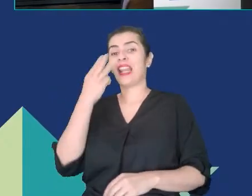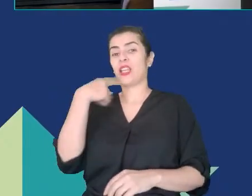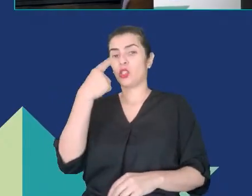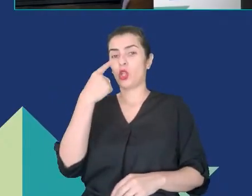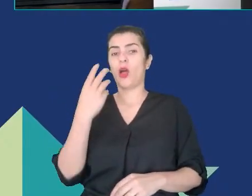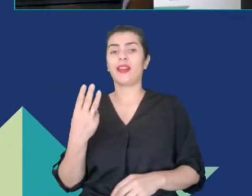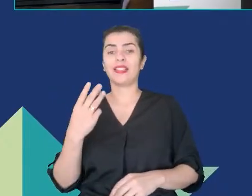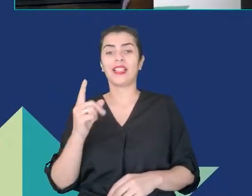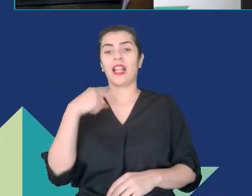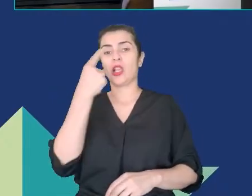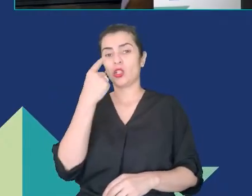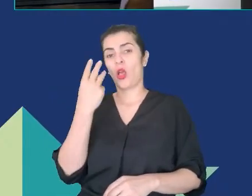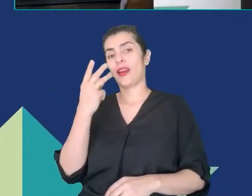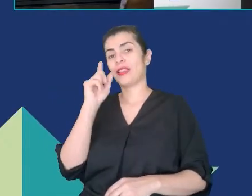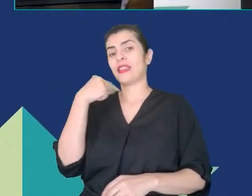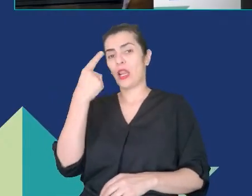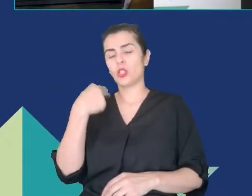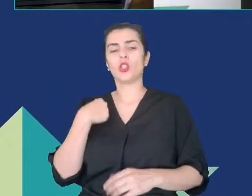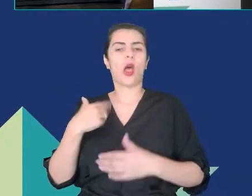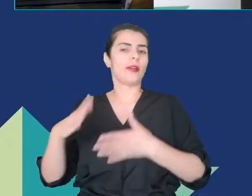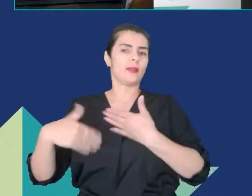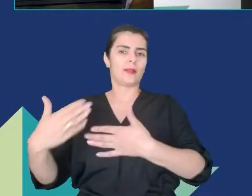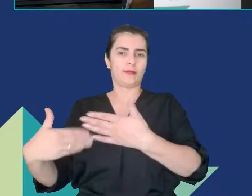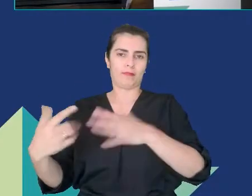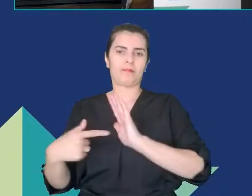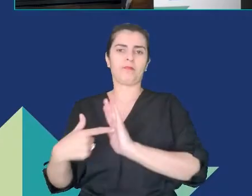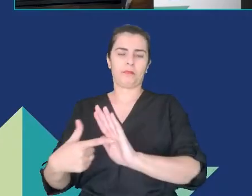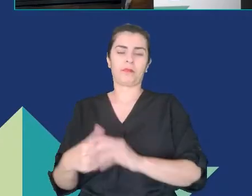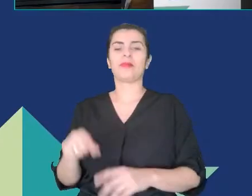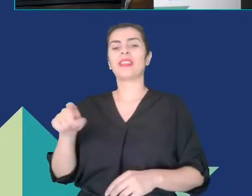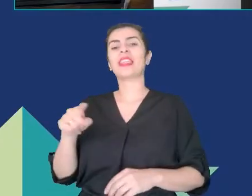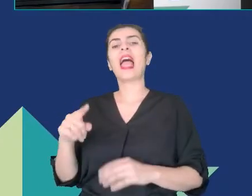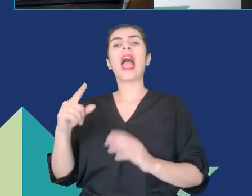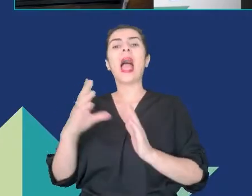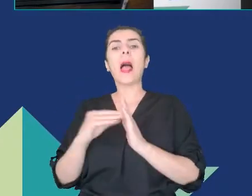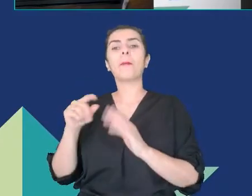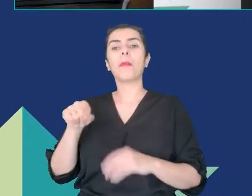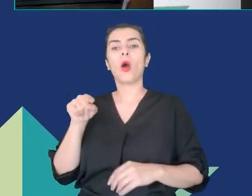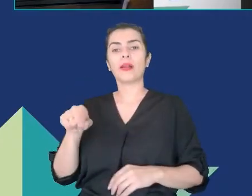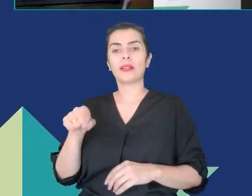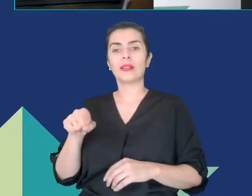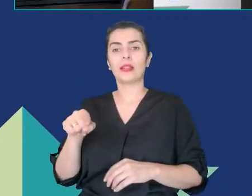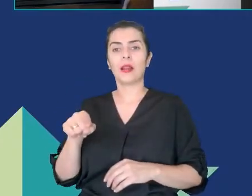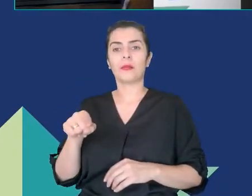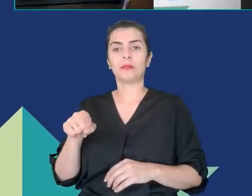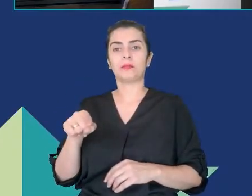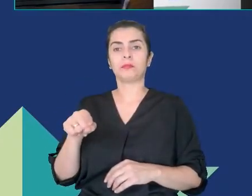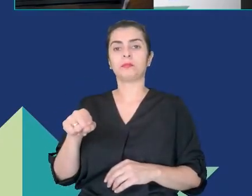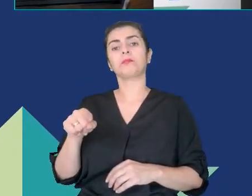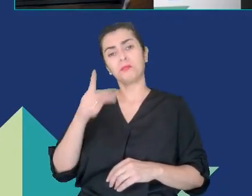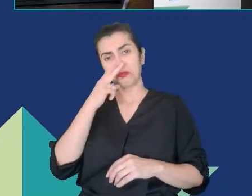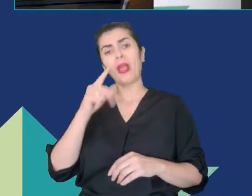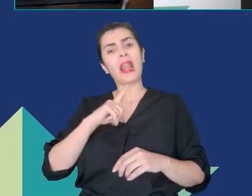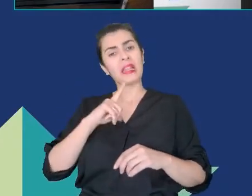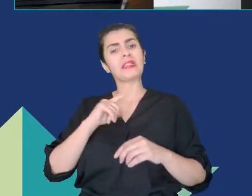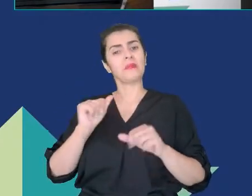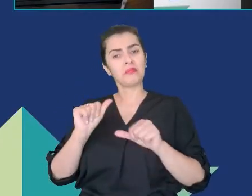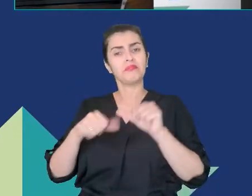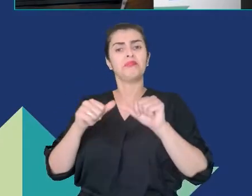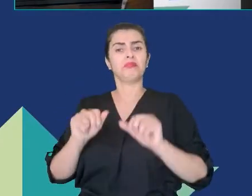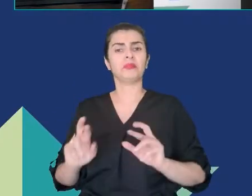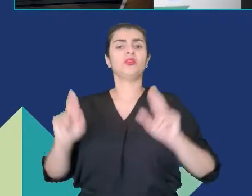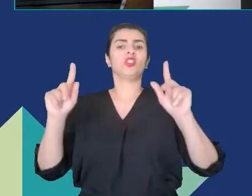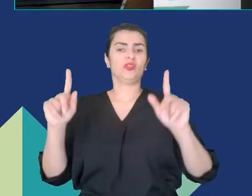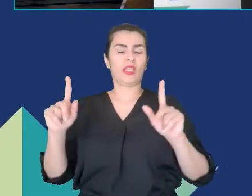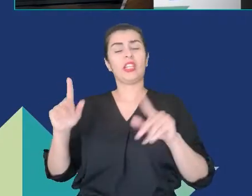rejeito ao longo da operação. Nessa amostragem, a gente começou a perceber que a gente tinha uma variação muito grande, muito maior do que esperado. Aqui,